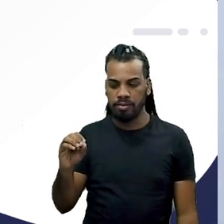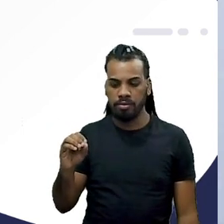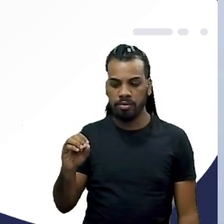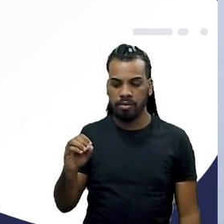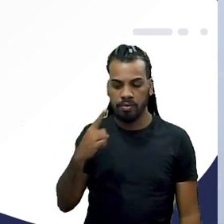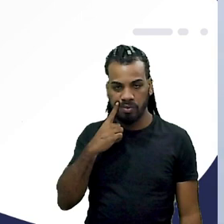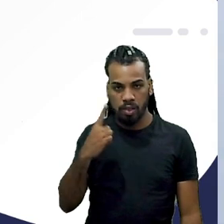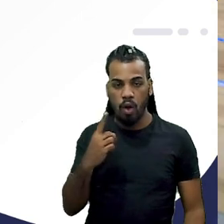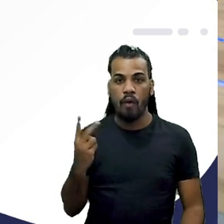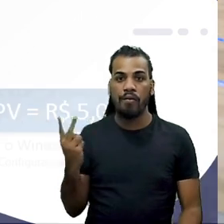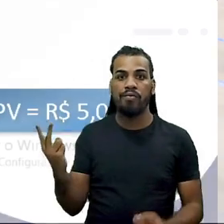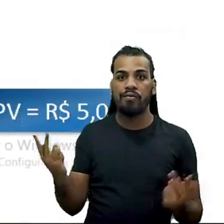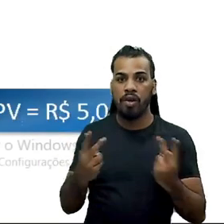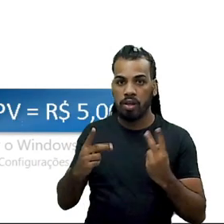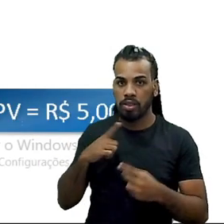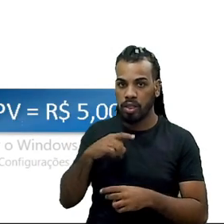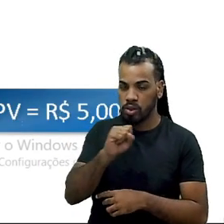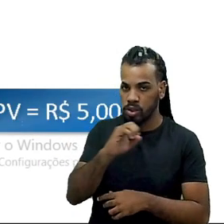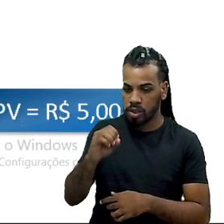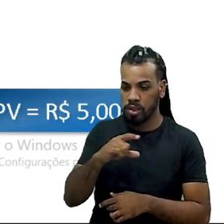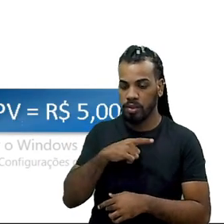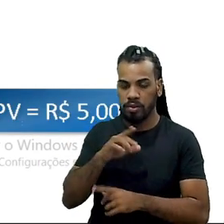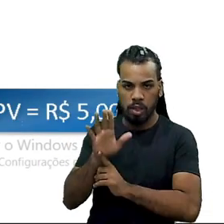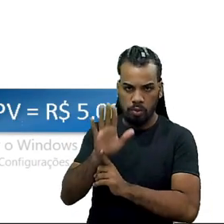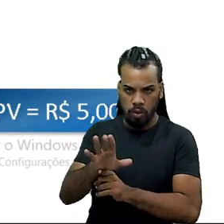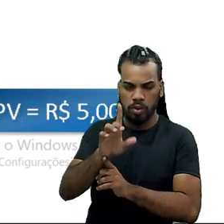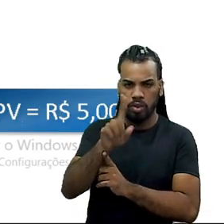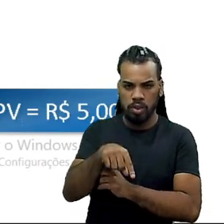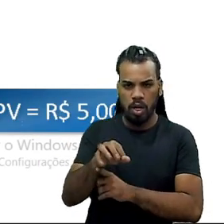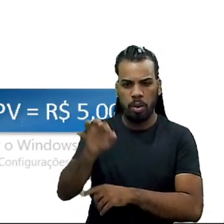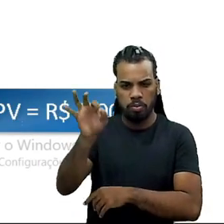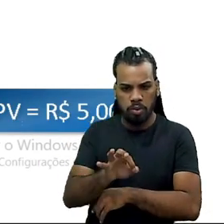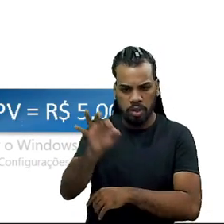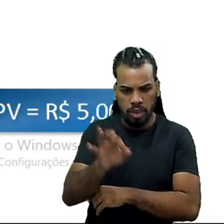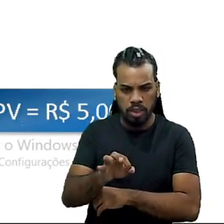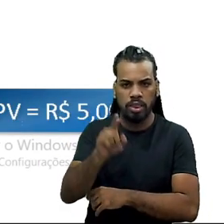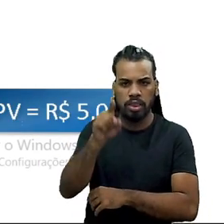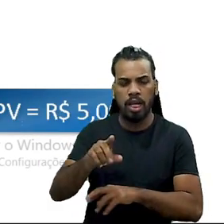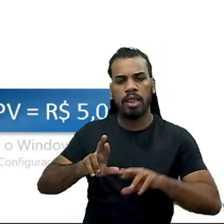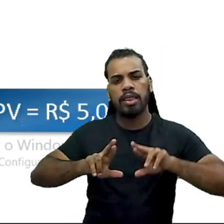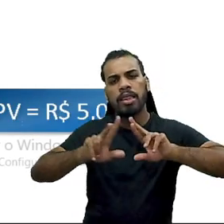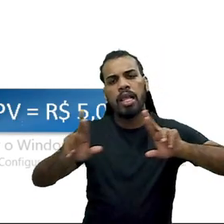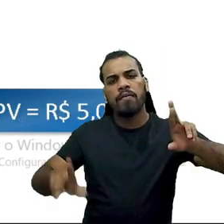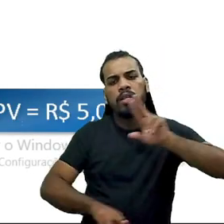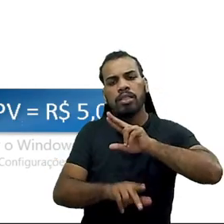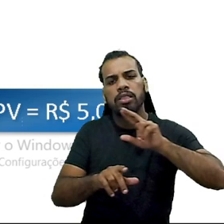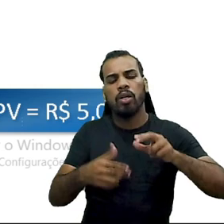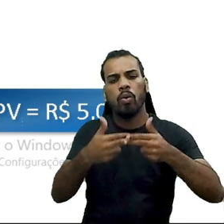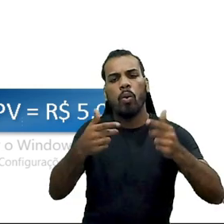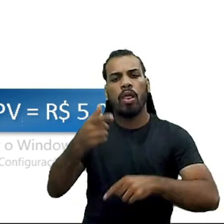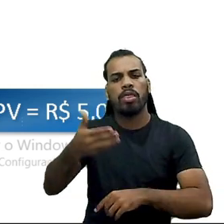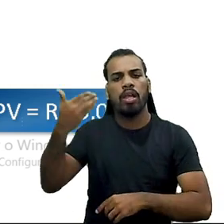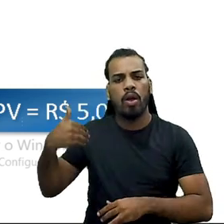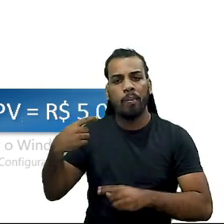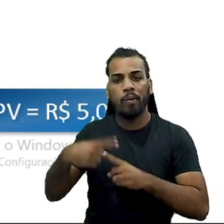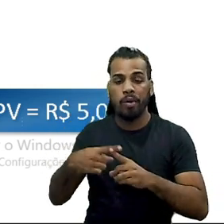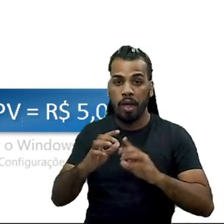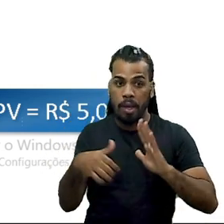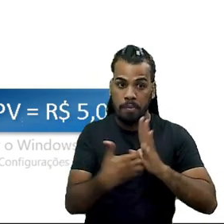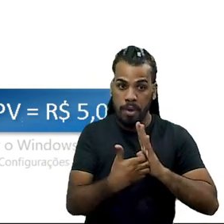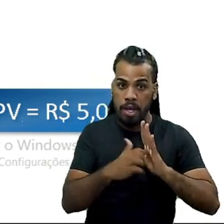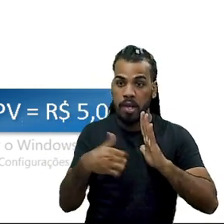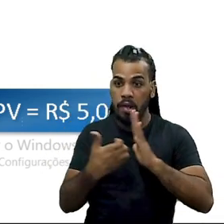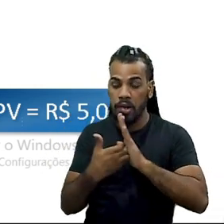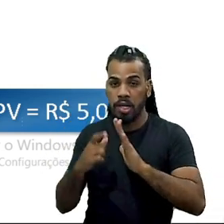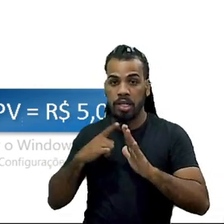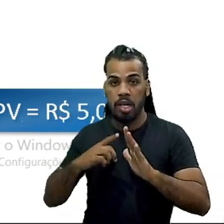valores estão, esses indicadores aí, esses percentuais, são diferentes da situação anterior. Por quê? Porque cada empresa ela tem